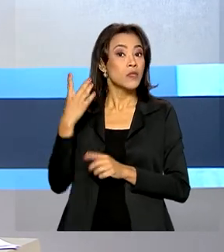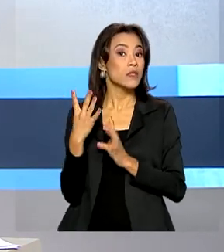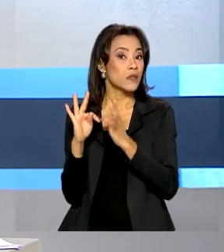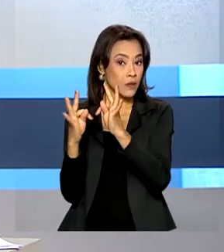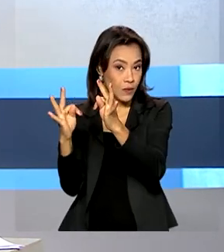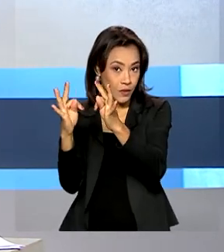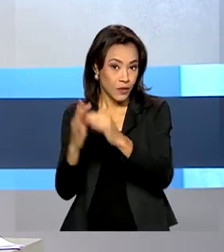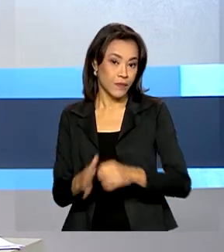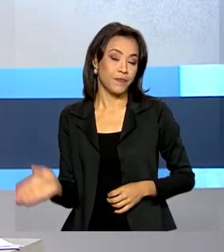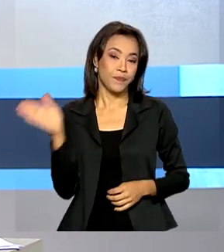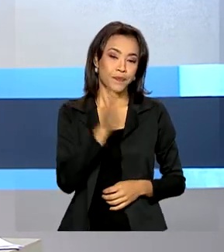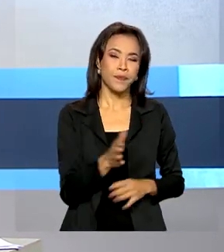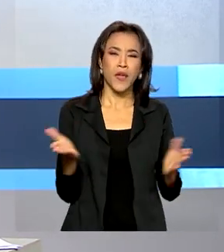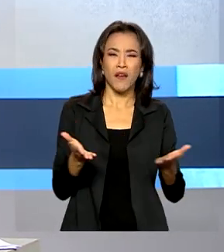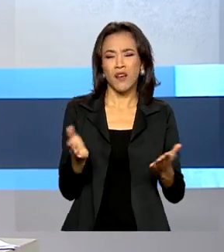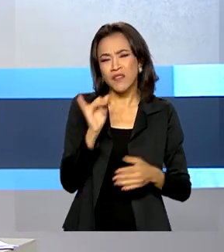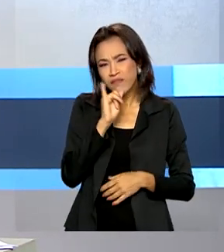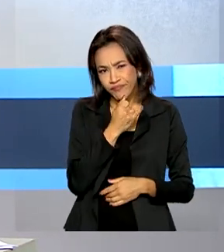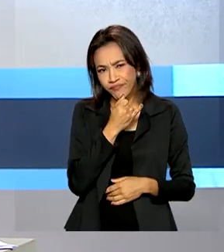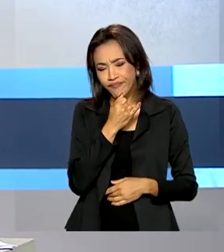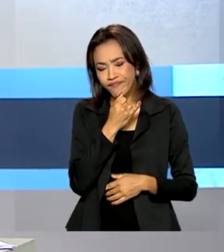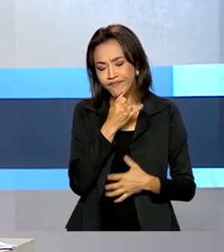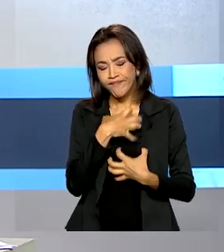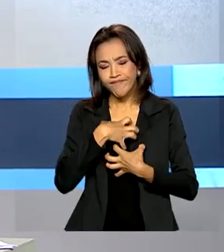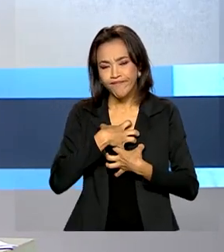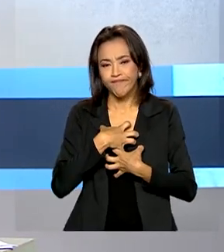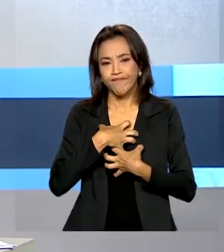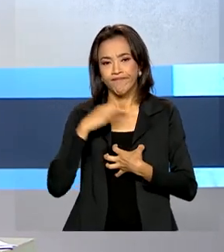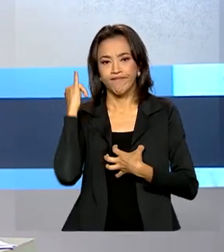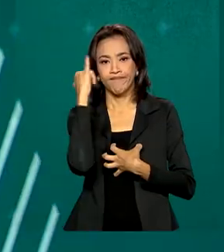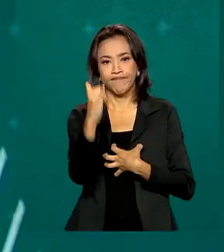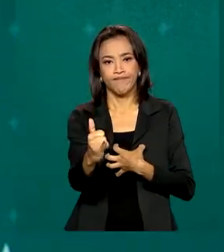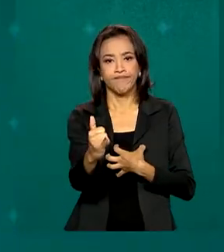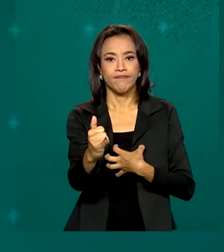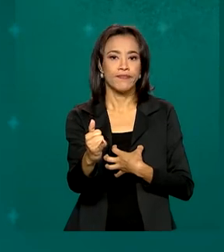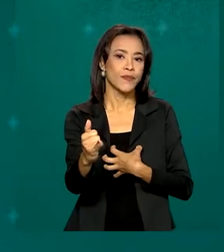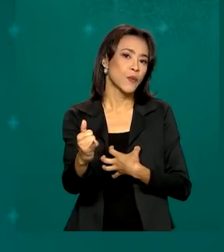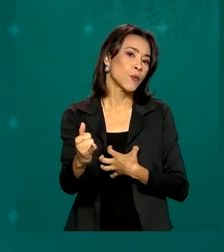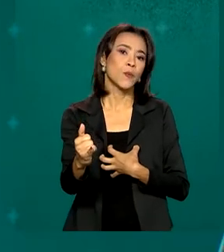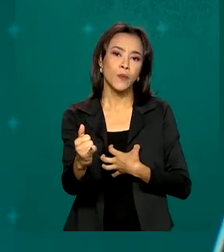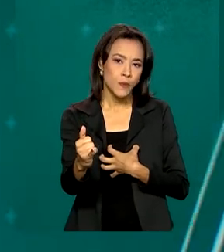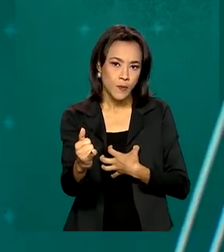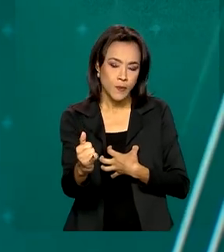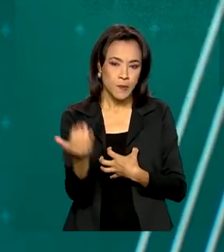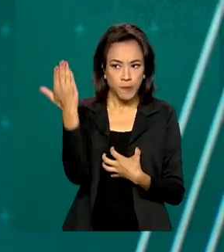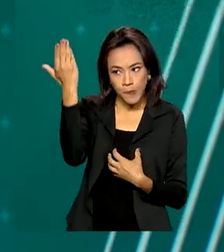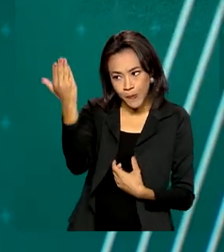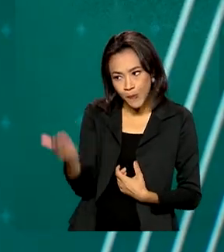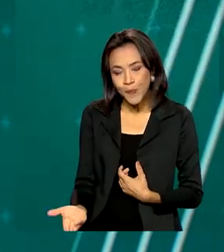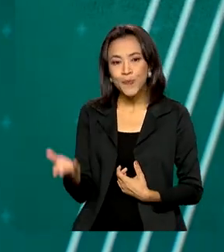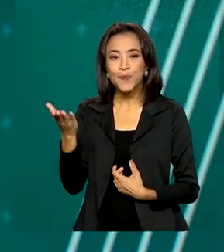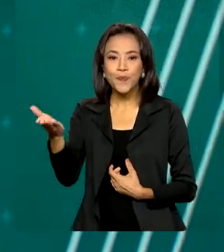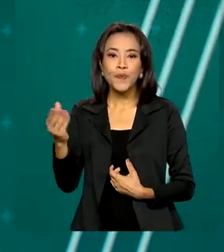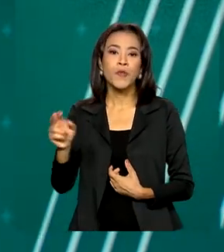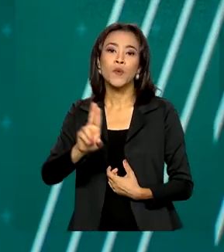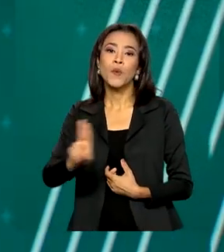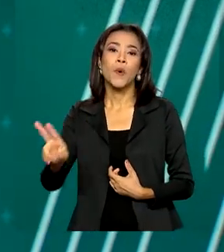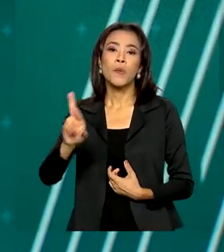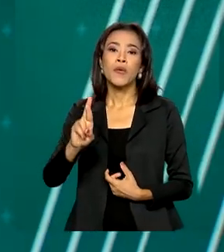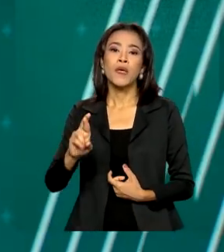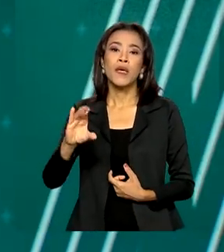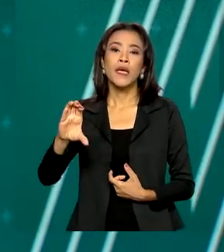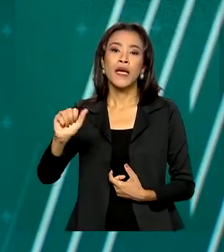a e agora é uma notícia que a gente dá com profundo pesar e o jornalista Ricardo carandina